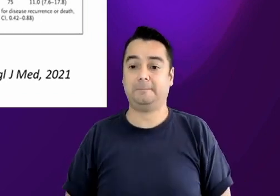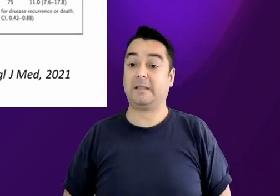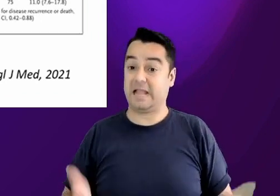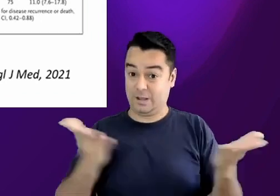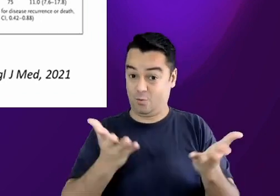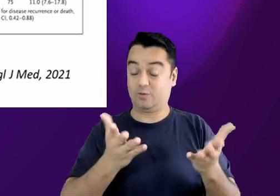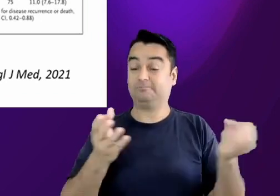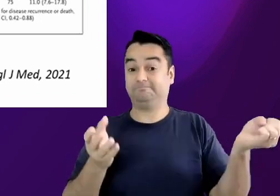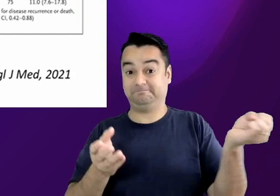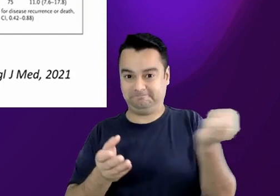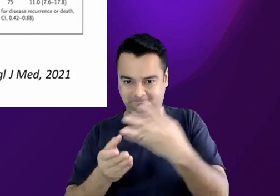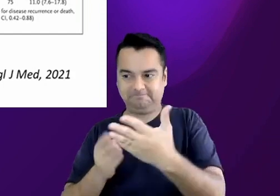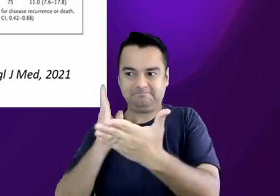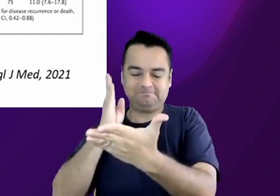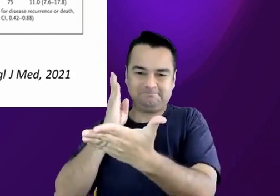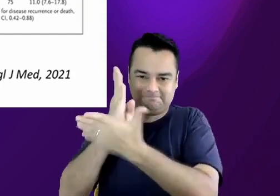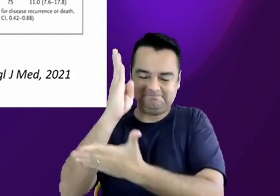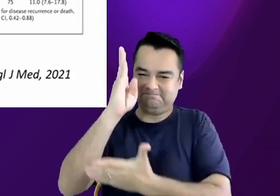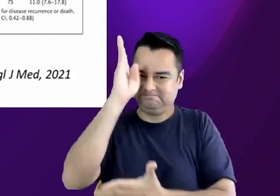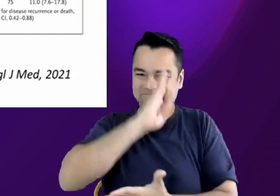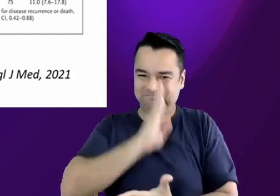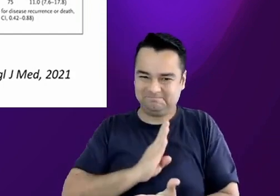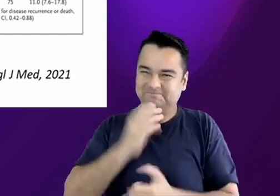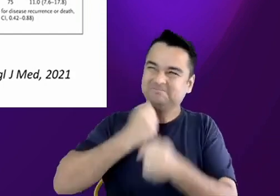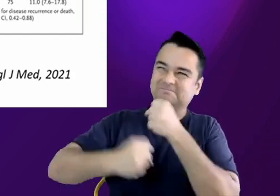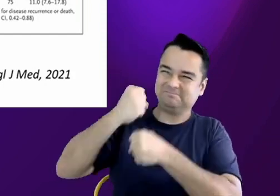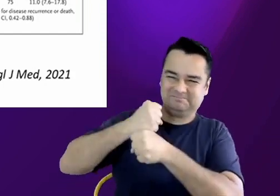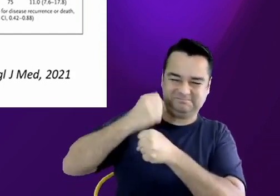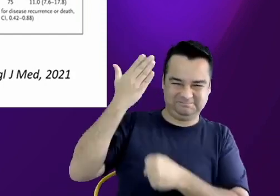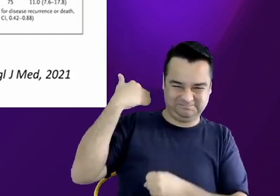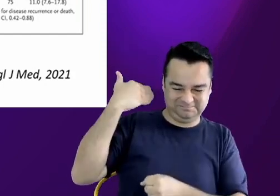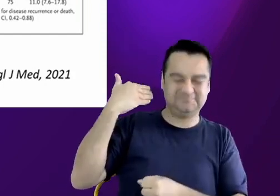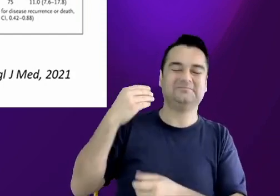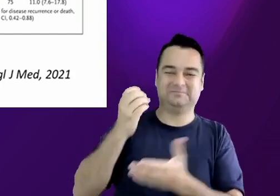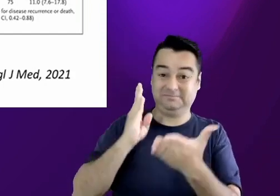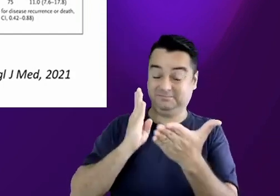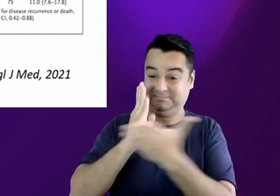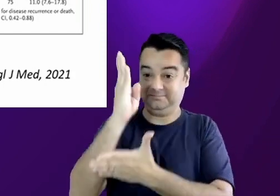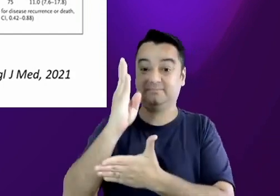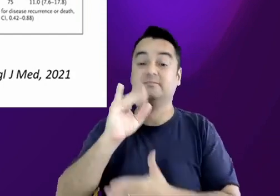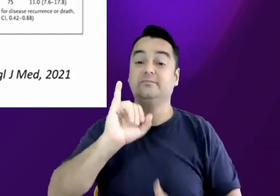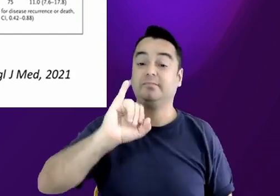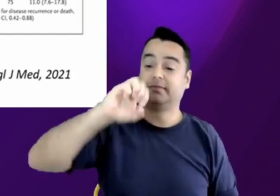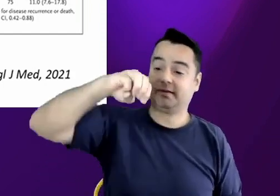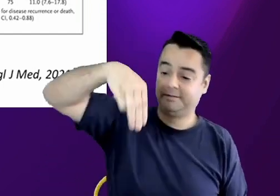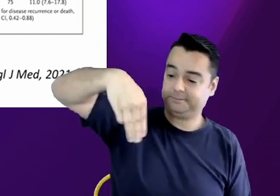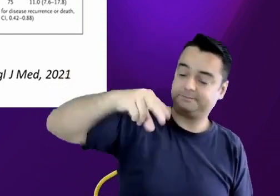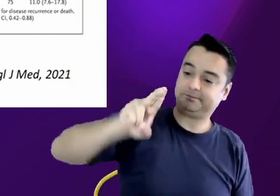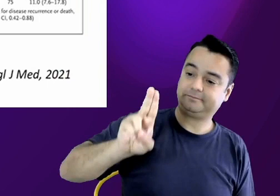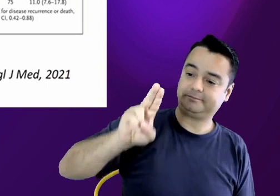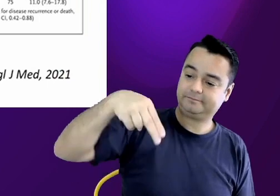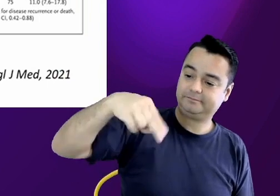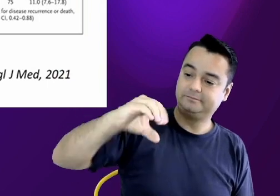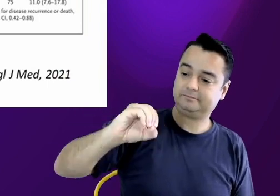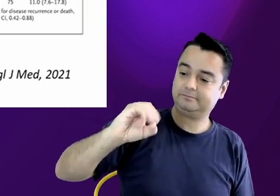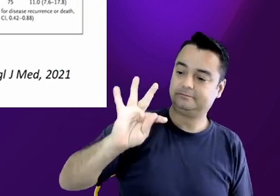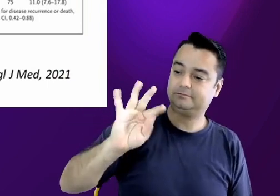com aprovação no Brasil no ano passado, da imunoterapia adjuvante